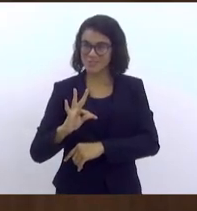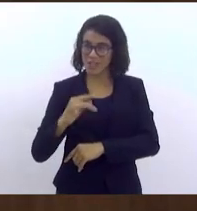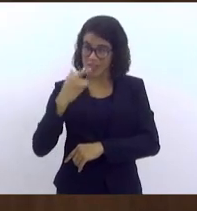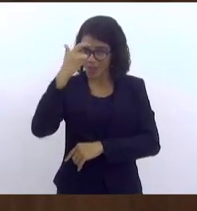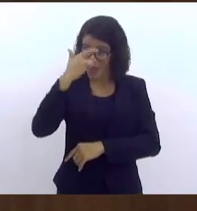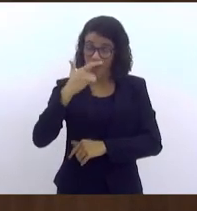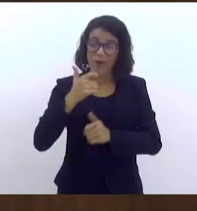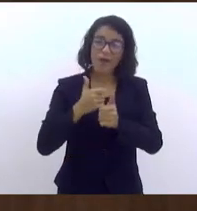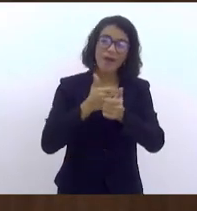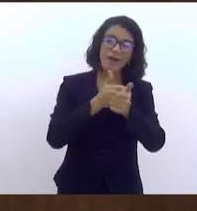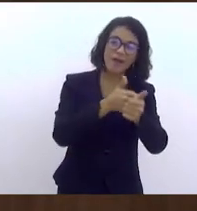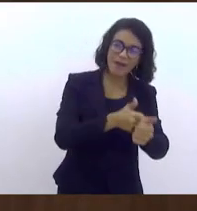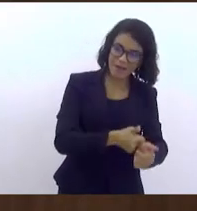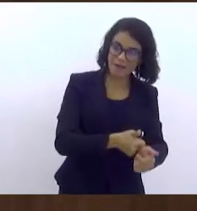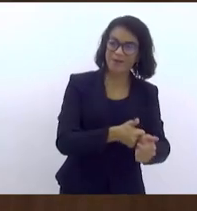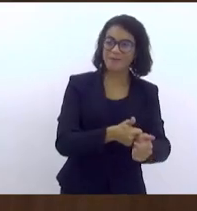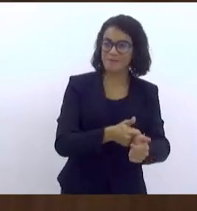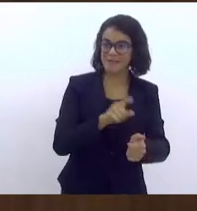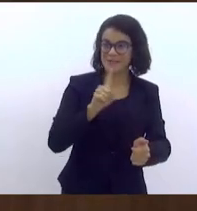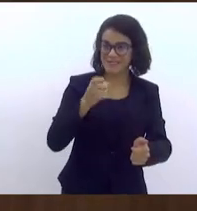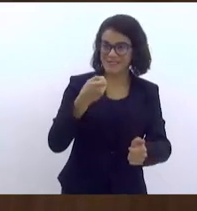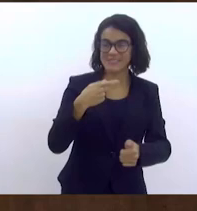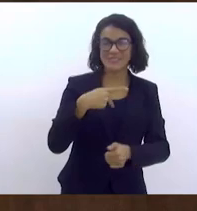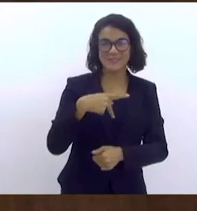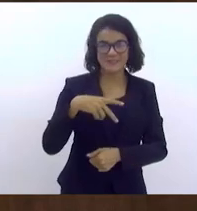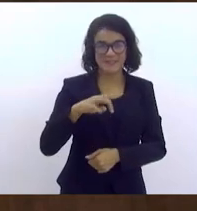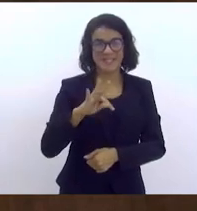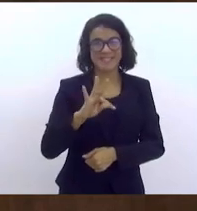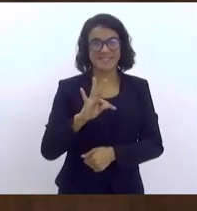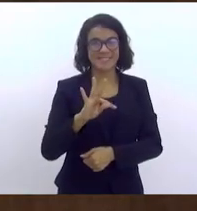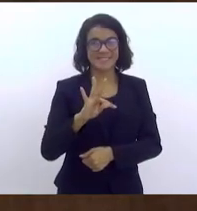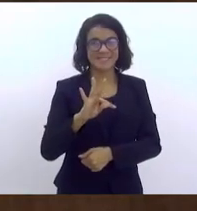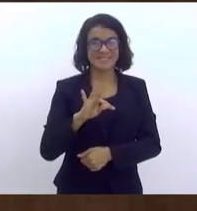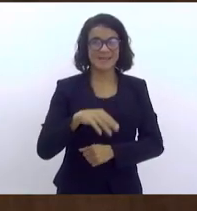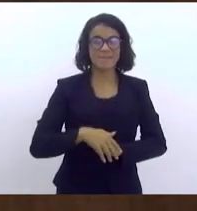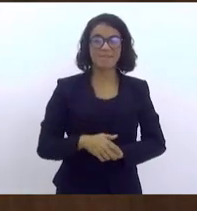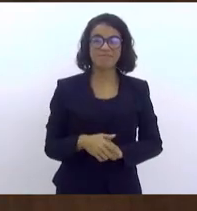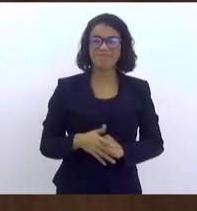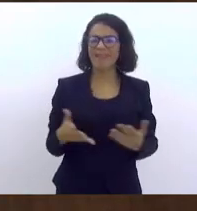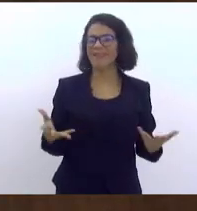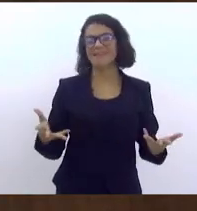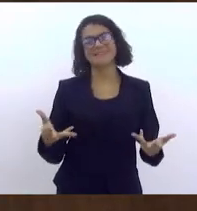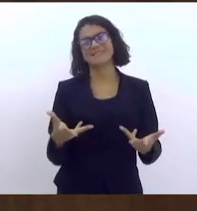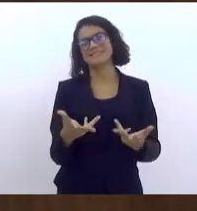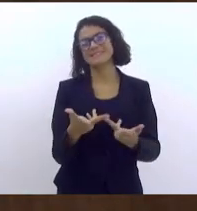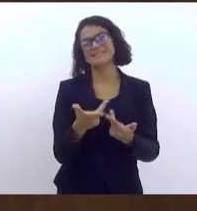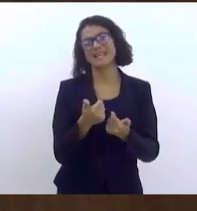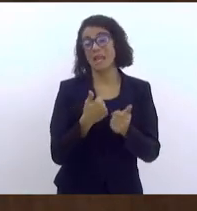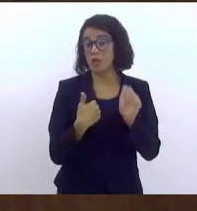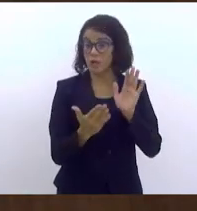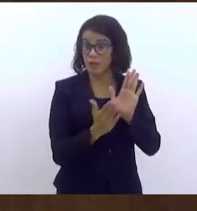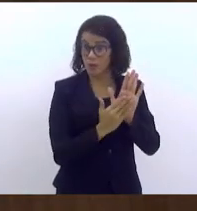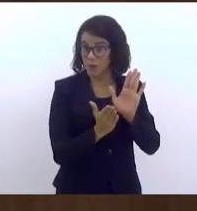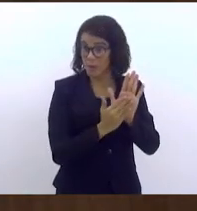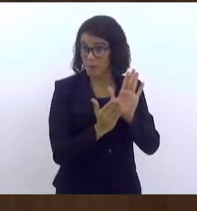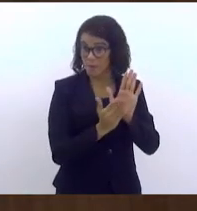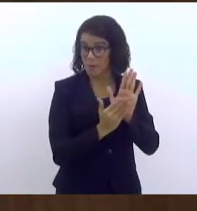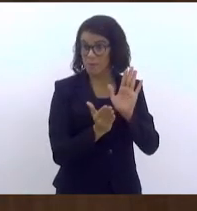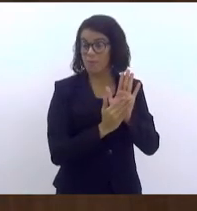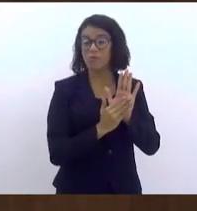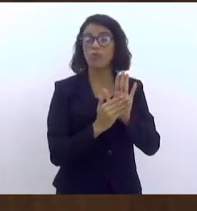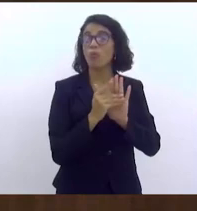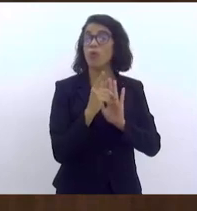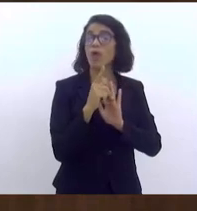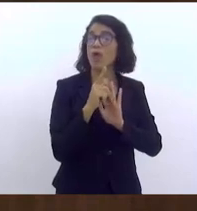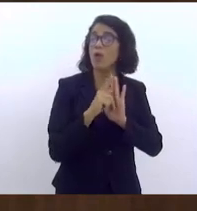acompanhei o antigo Pet e lá era excelente eu tô dando uma proposta aqui tá de um programa